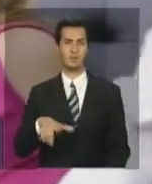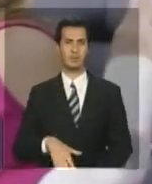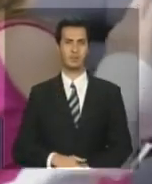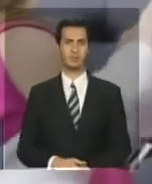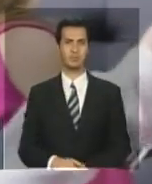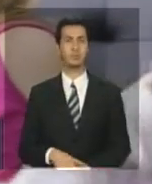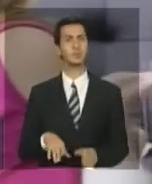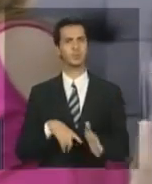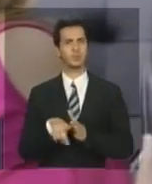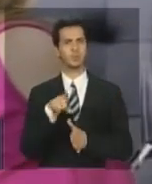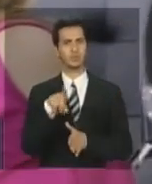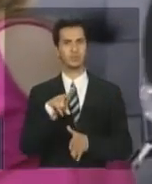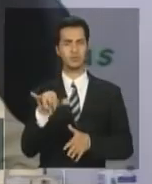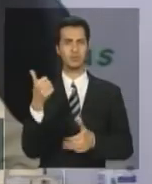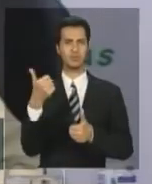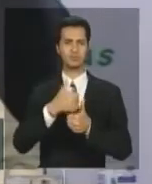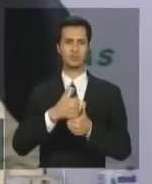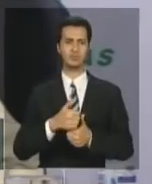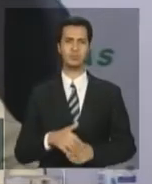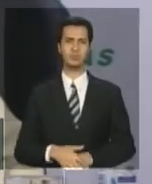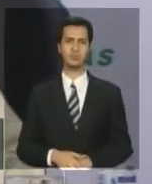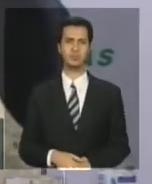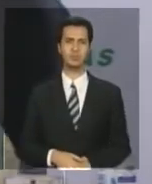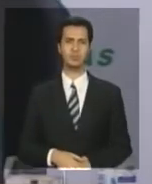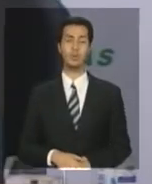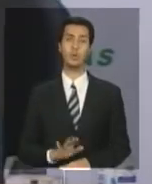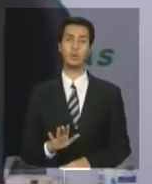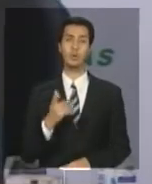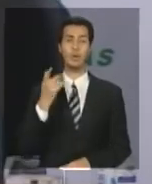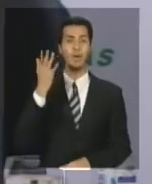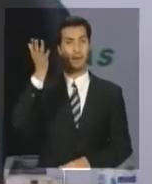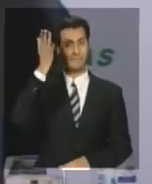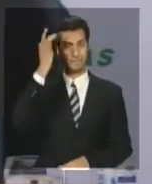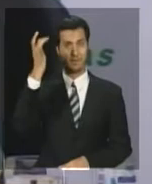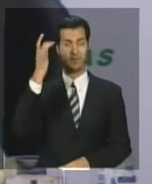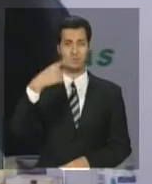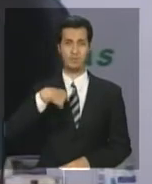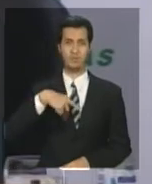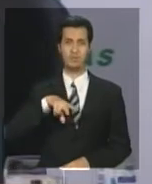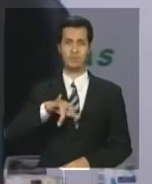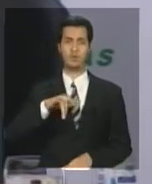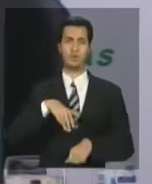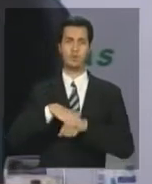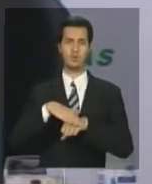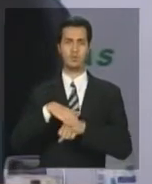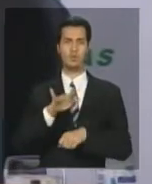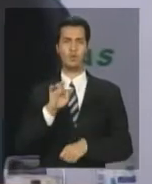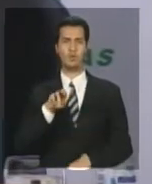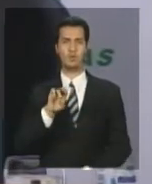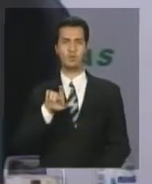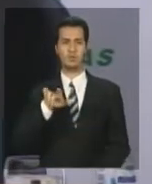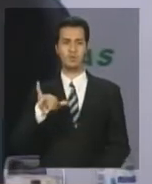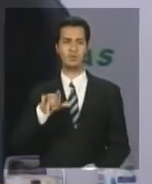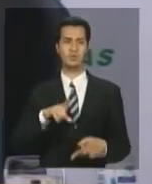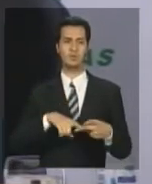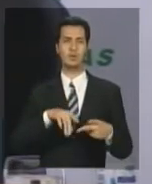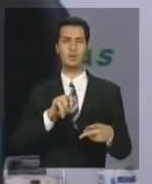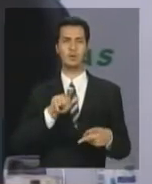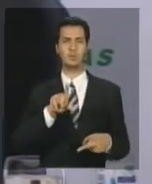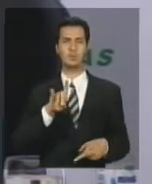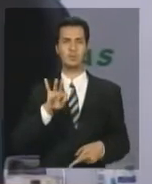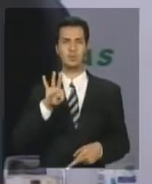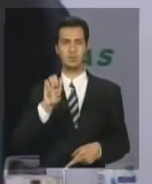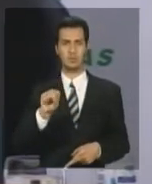que vá para esse cargo dele? Olha, amanhã eu vou conversar com o Formile e com o Alcide Santoro, que